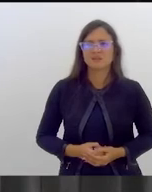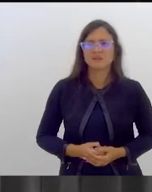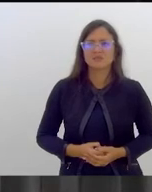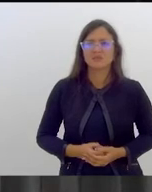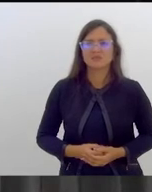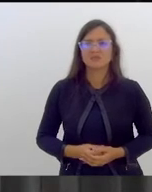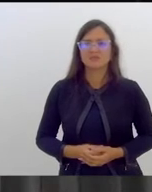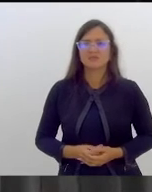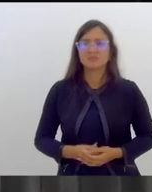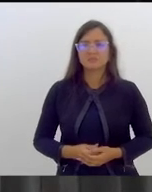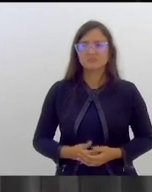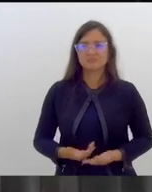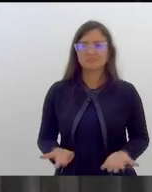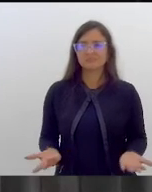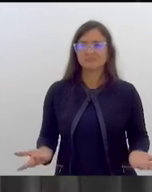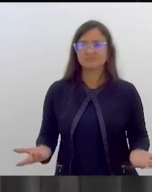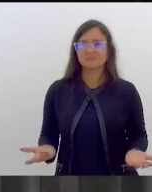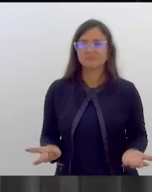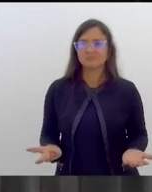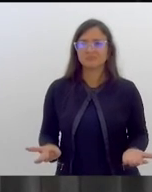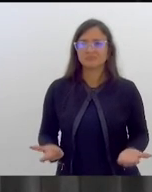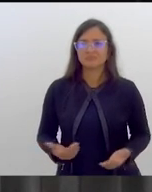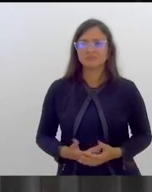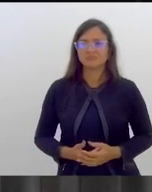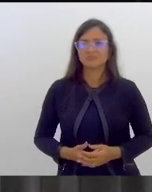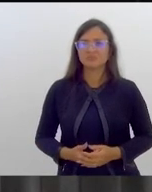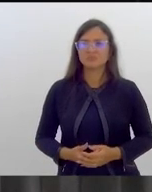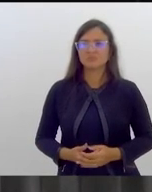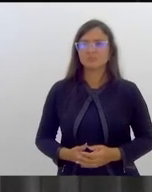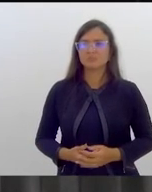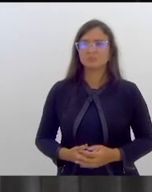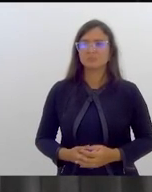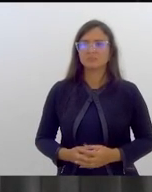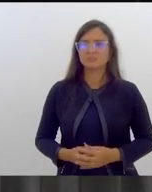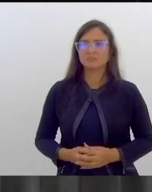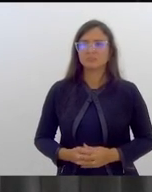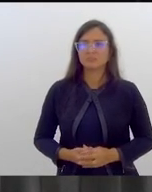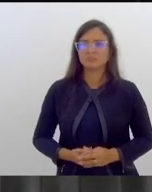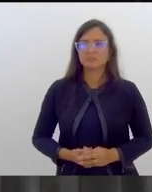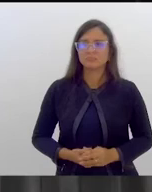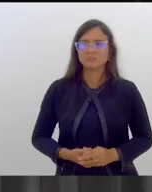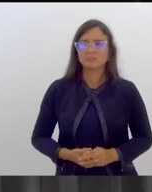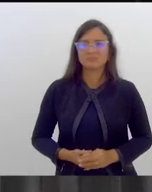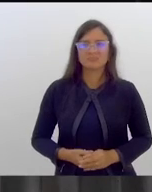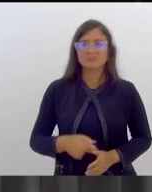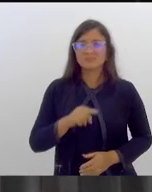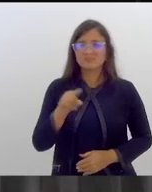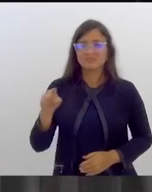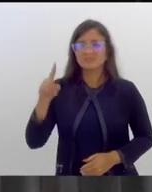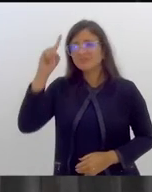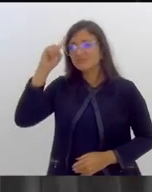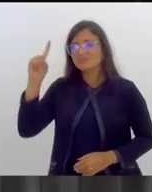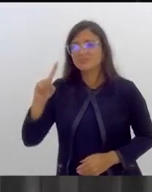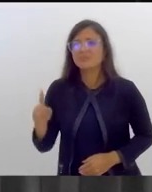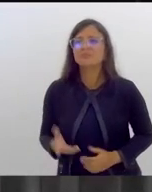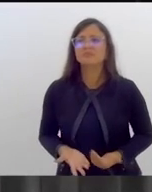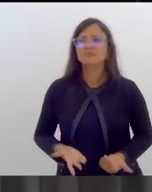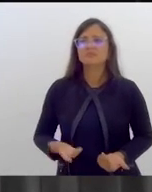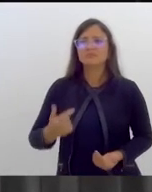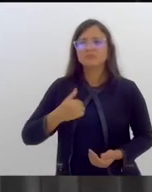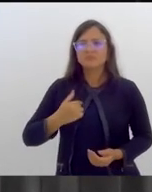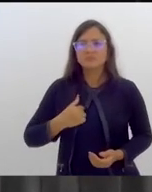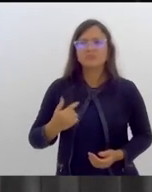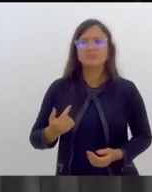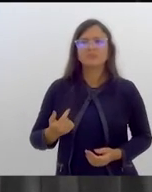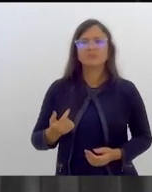nós não podemos parece que ninguém ninguém imbecil todo mundo sabe nunca fez nada nunca deu um prego numa barra